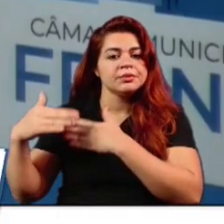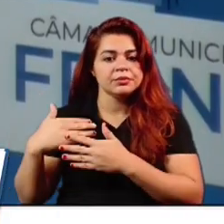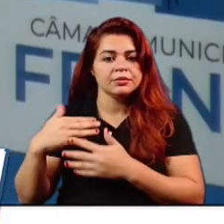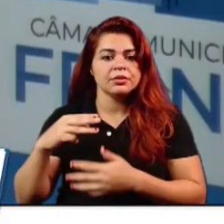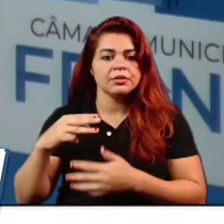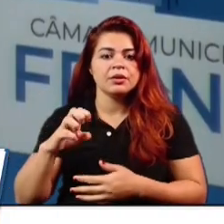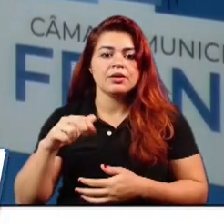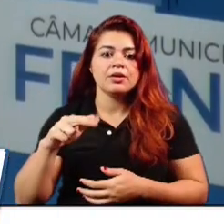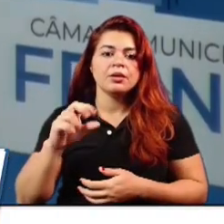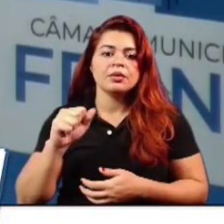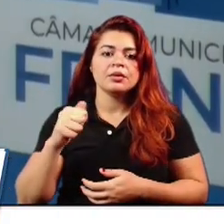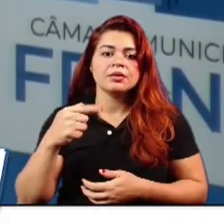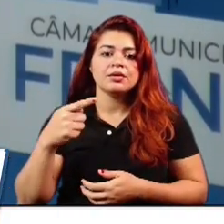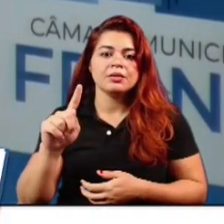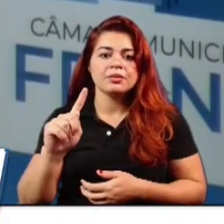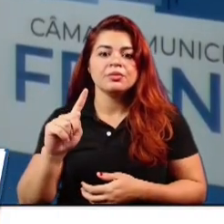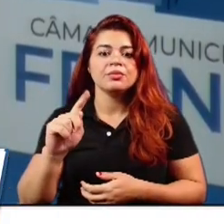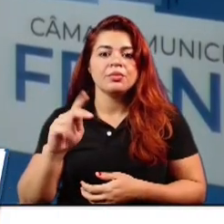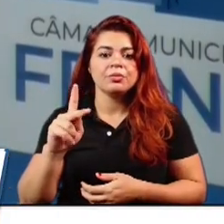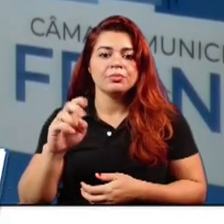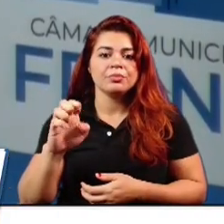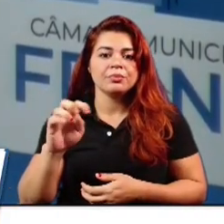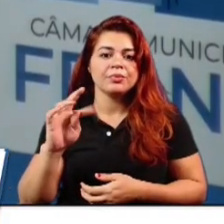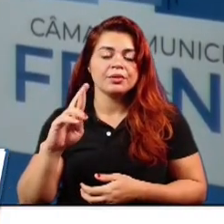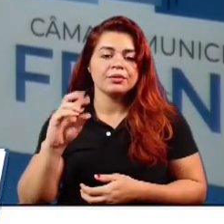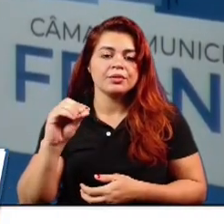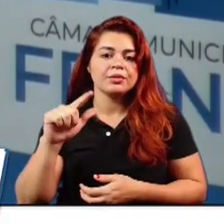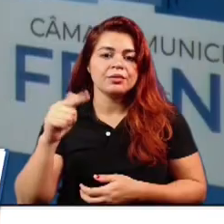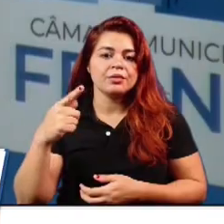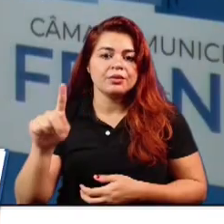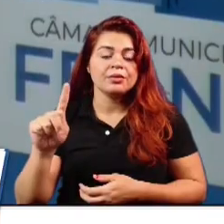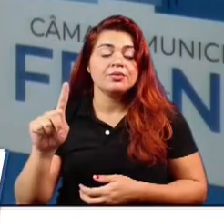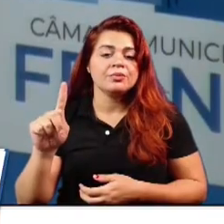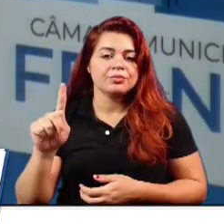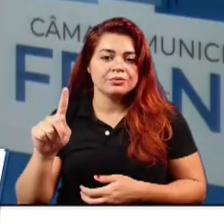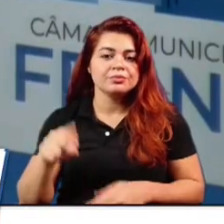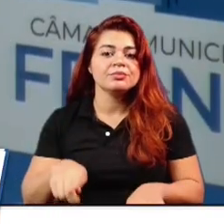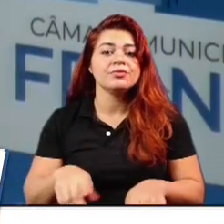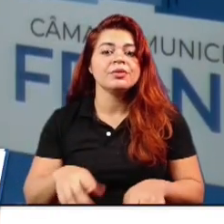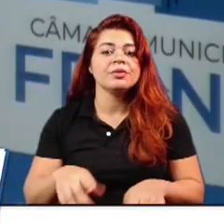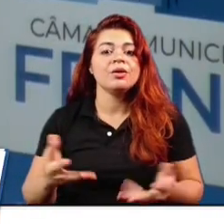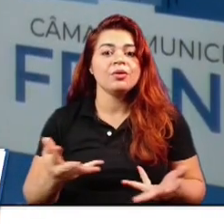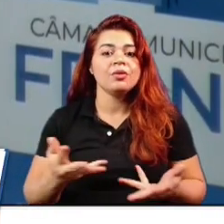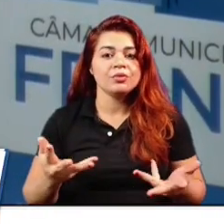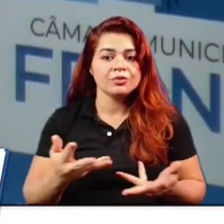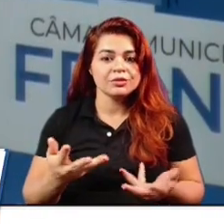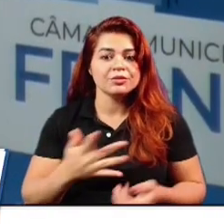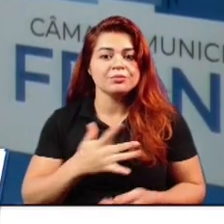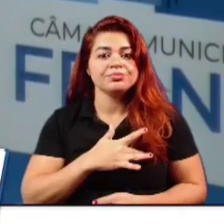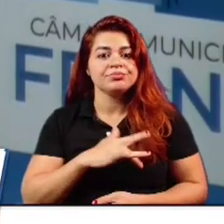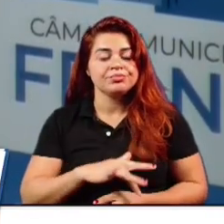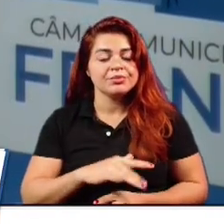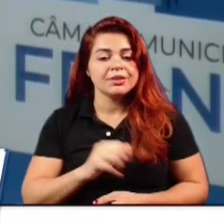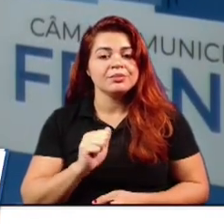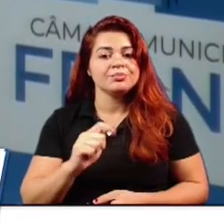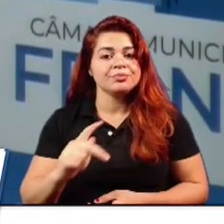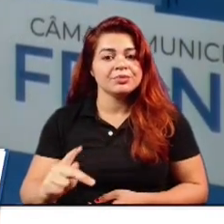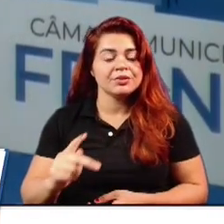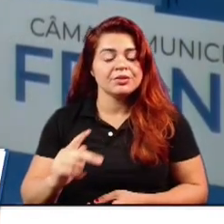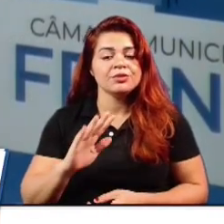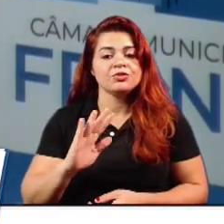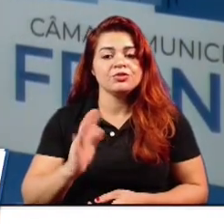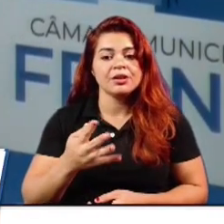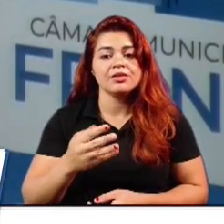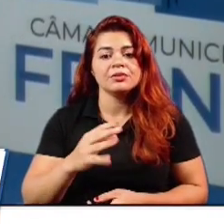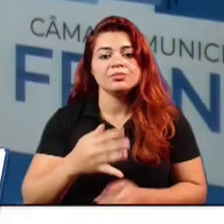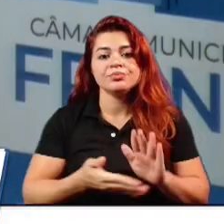petrolão, e hoje veio coitados aposentados para tirar bilhões e bilhões, já se fazem 4 meses, ninguém